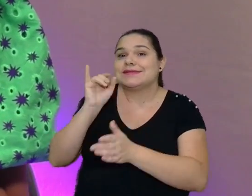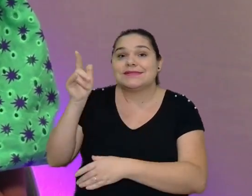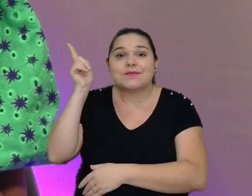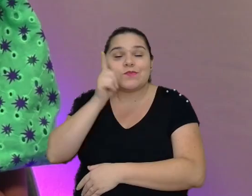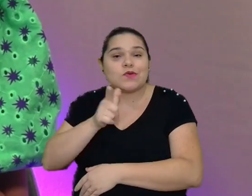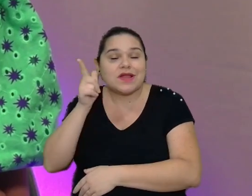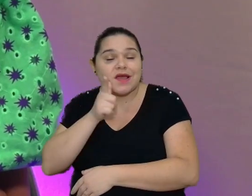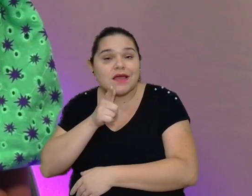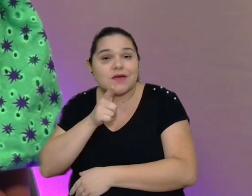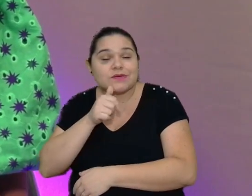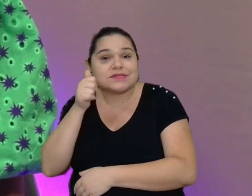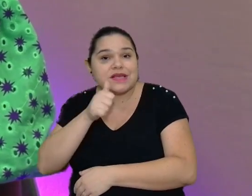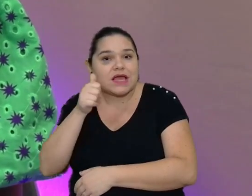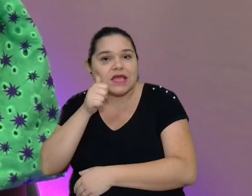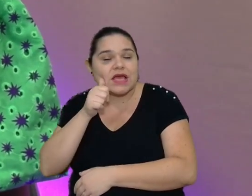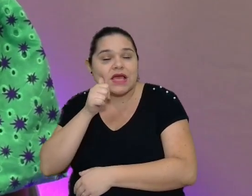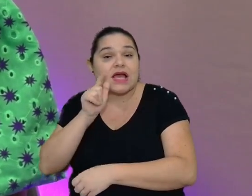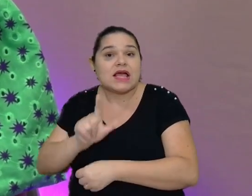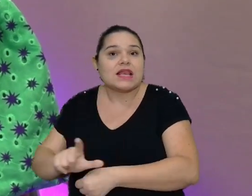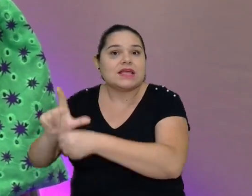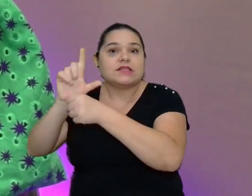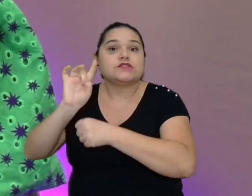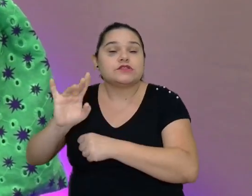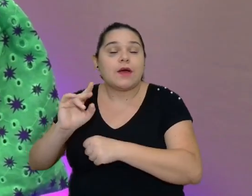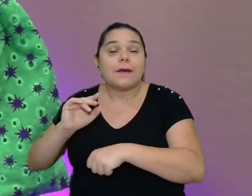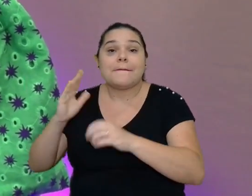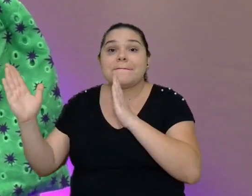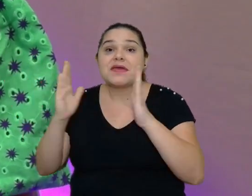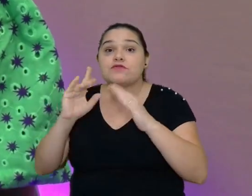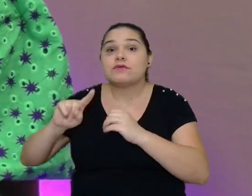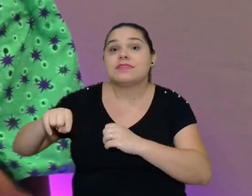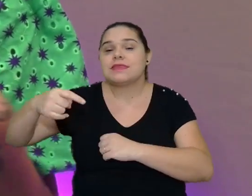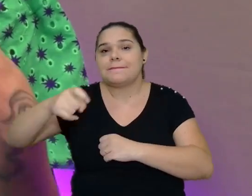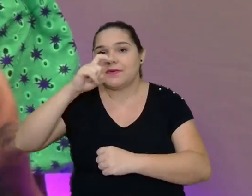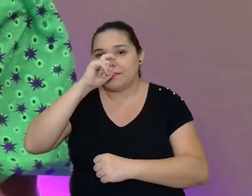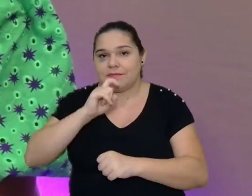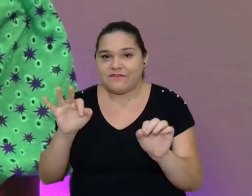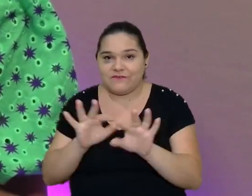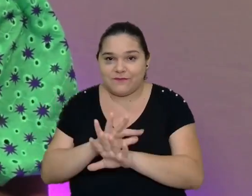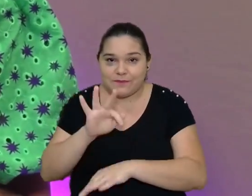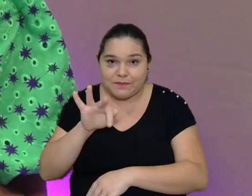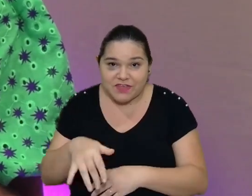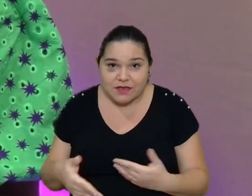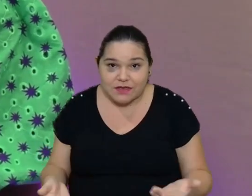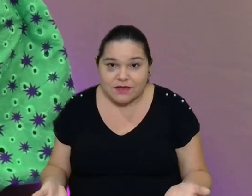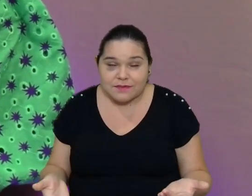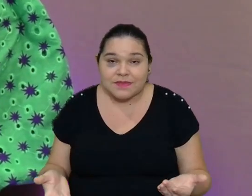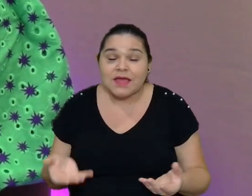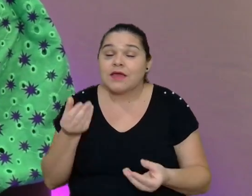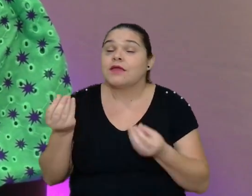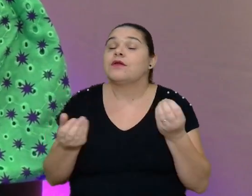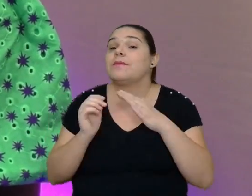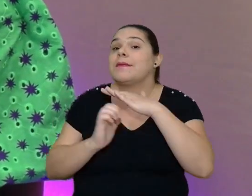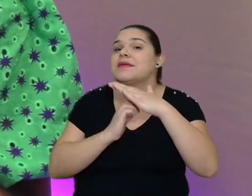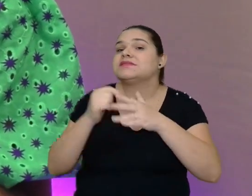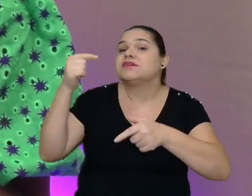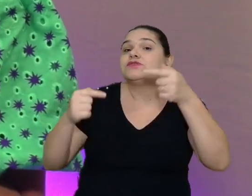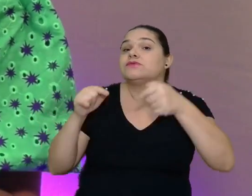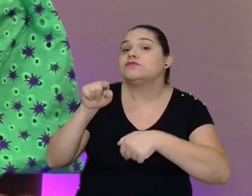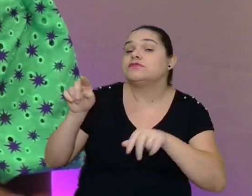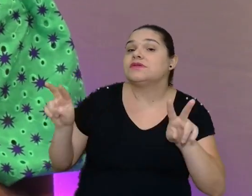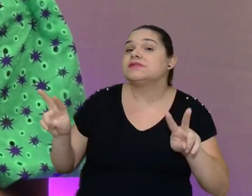liderança na menopausa? Sim. E como é que as empresas estão abraçando esses debates? Estão se colocando à disposição para que a gente